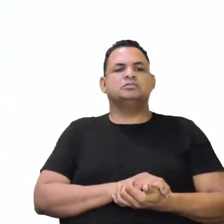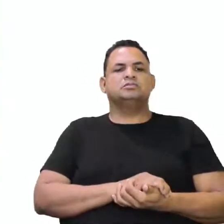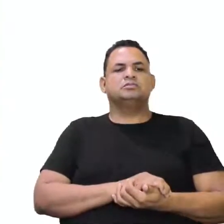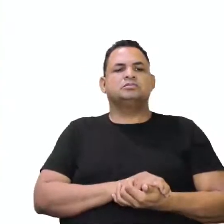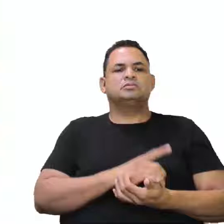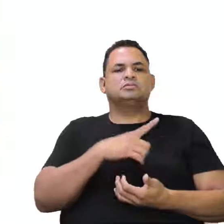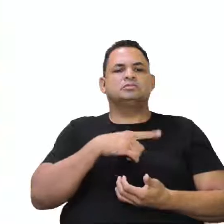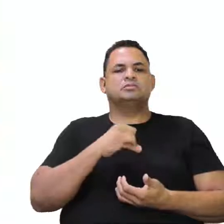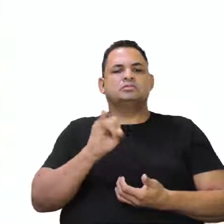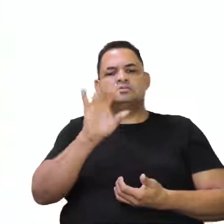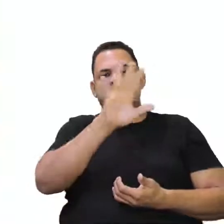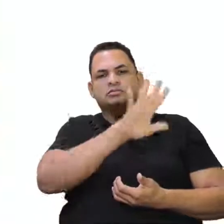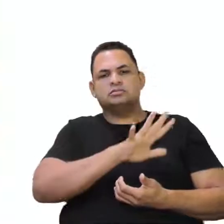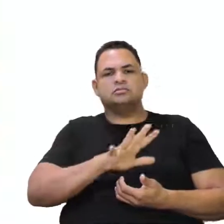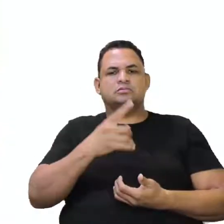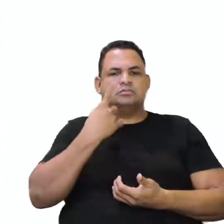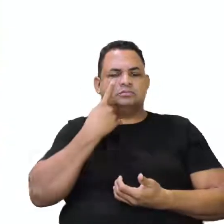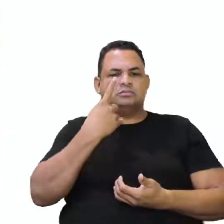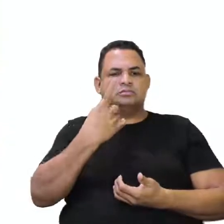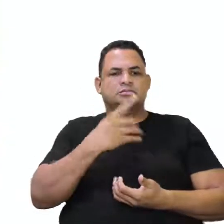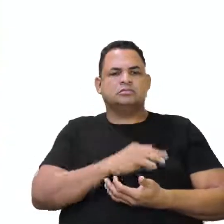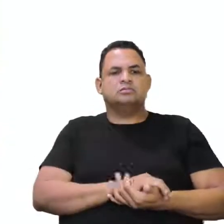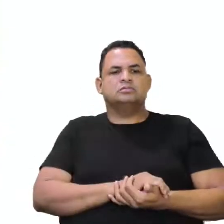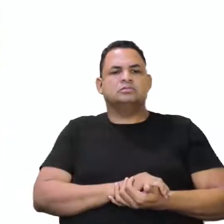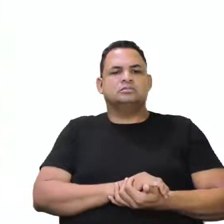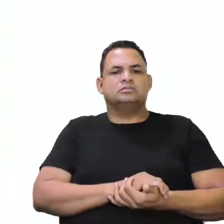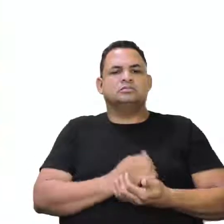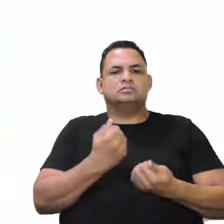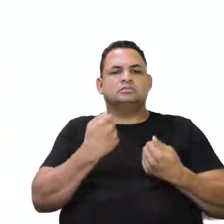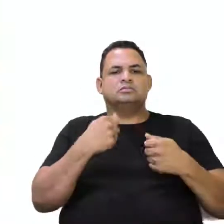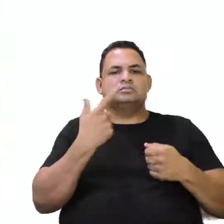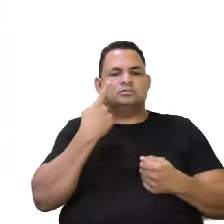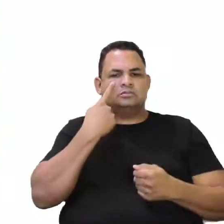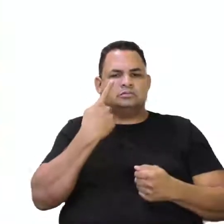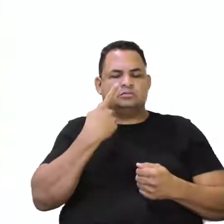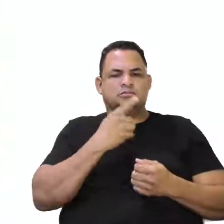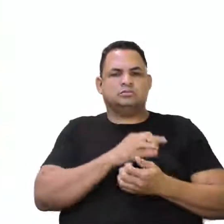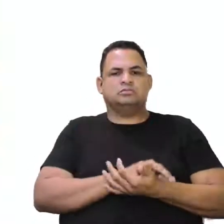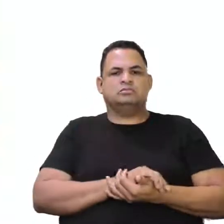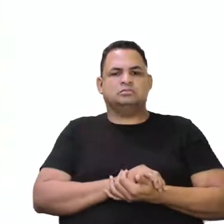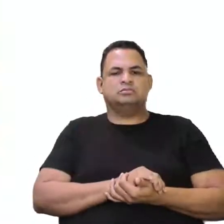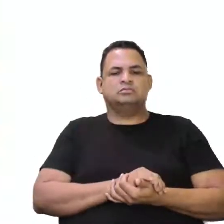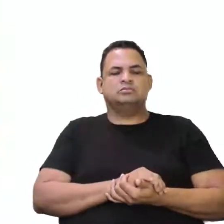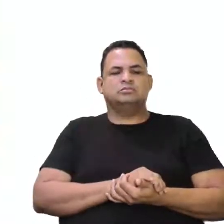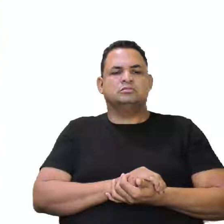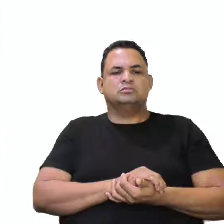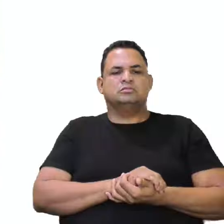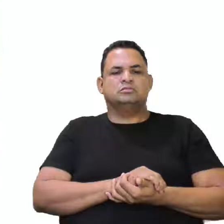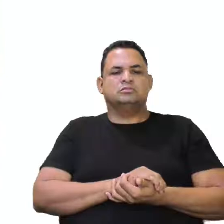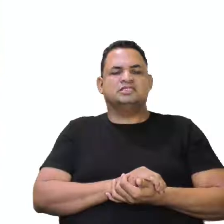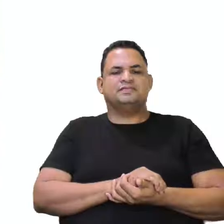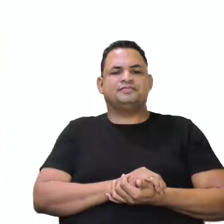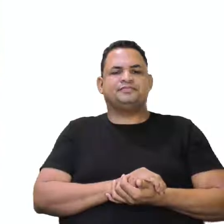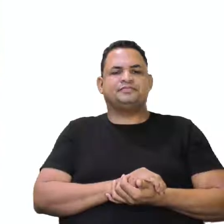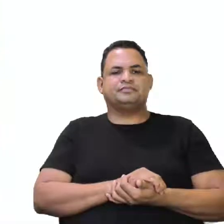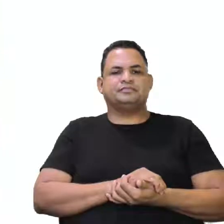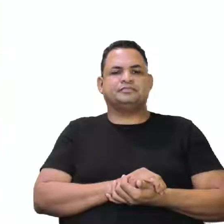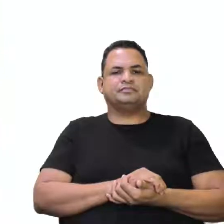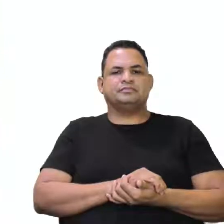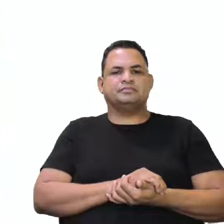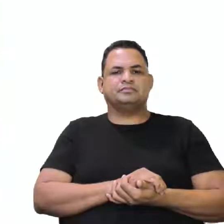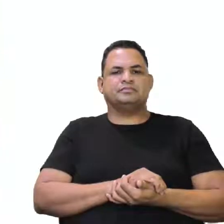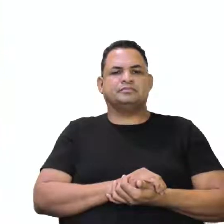E aí a gente tem essa imagem aqui, onde você pode observar muito bem, a partir